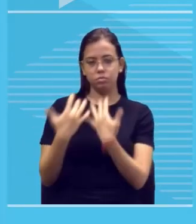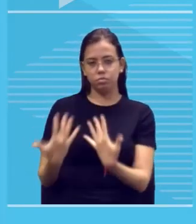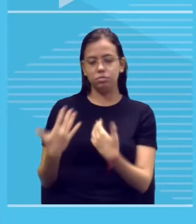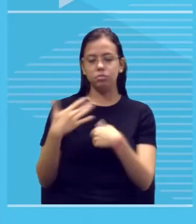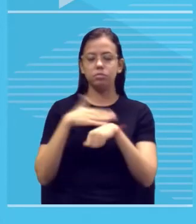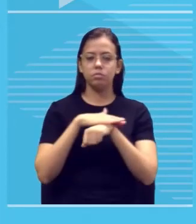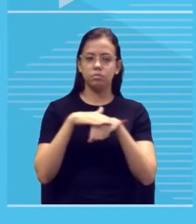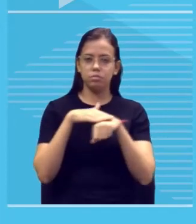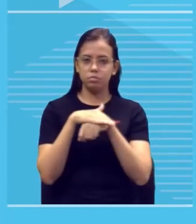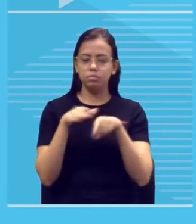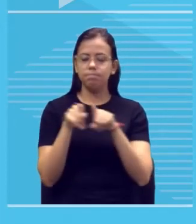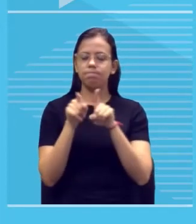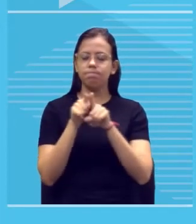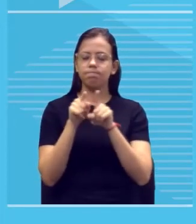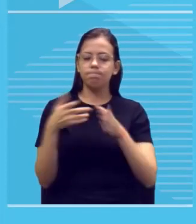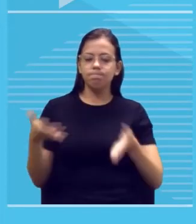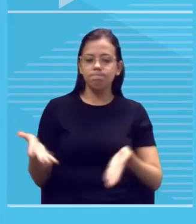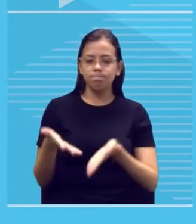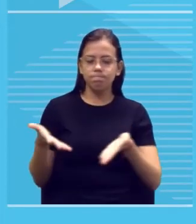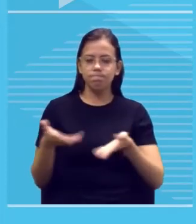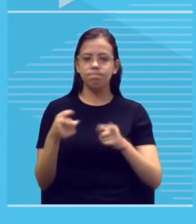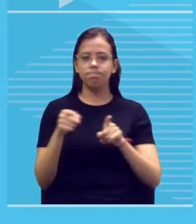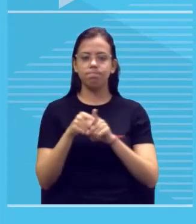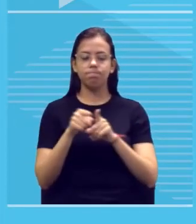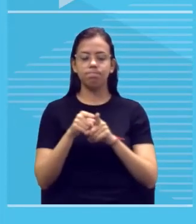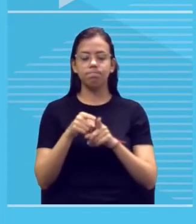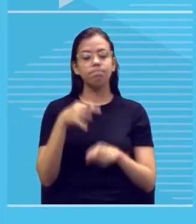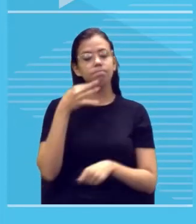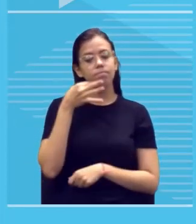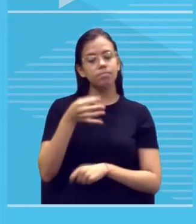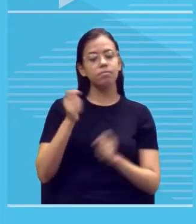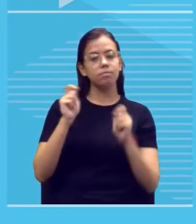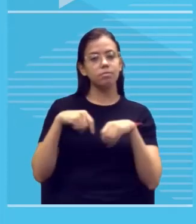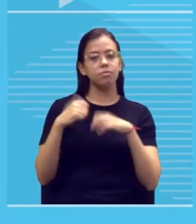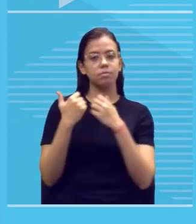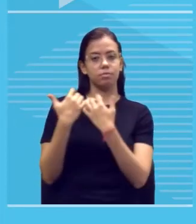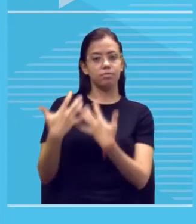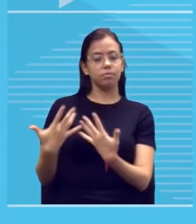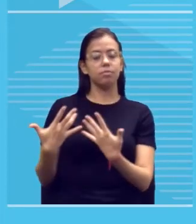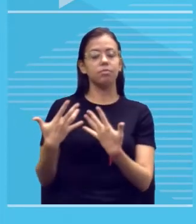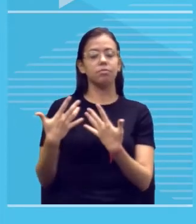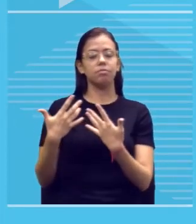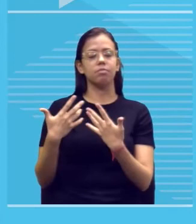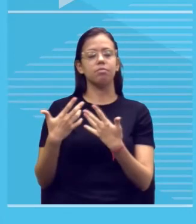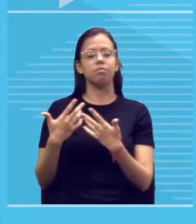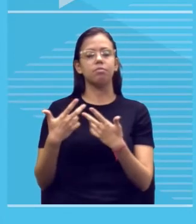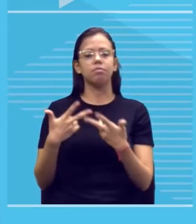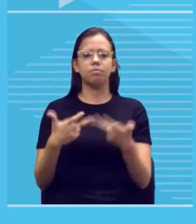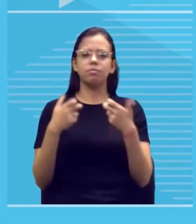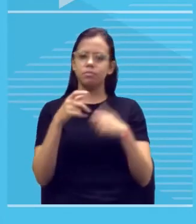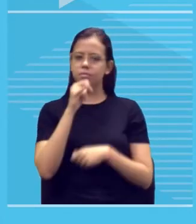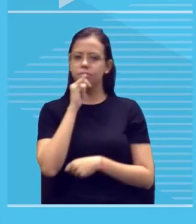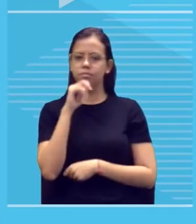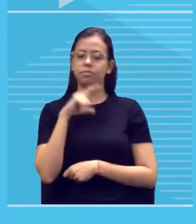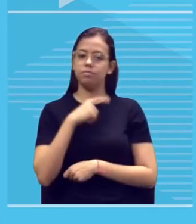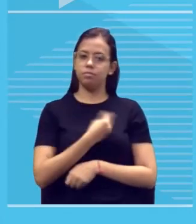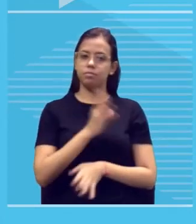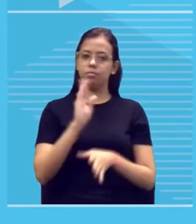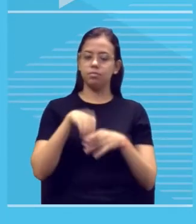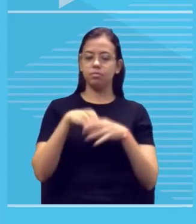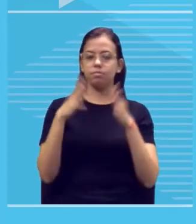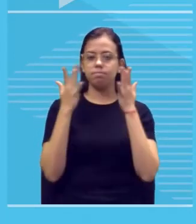uma provocação né uma olhada para que o público percebesse eu estou no teatro eu tô vendo a peça